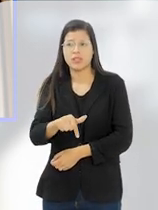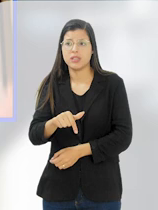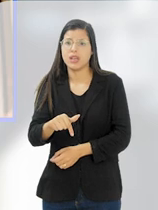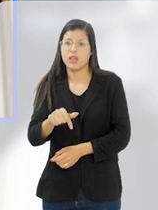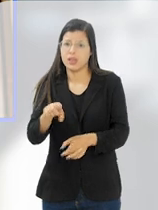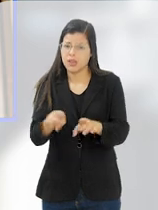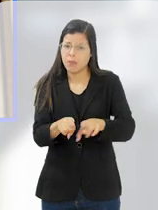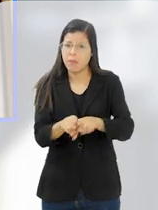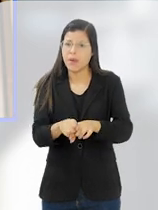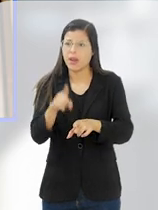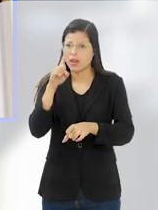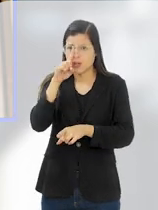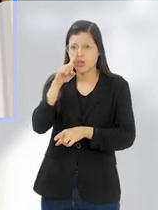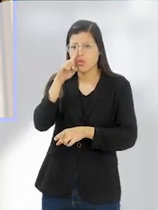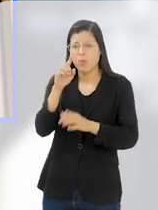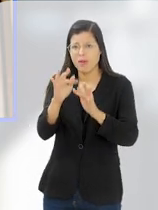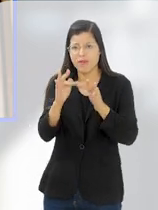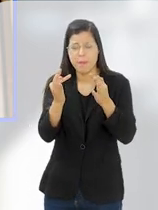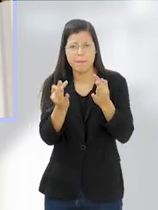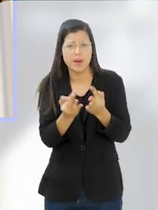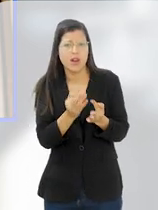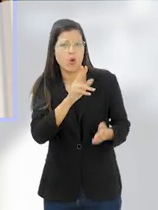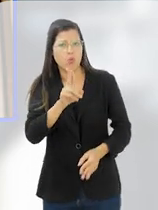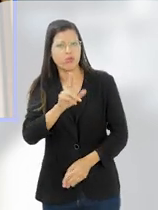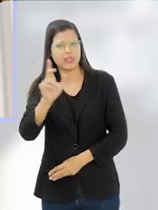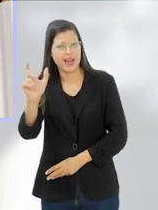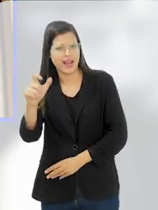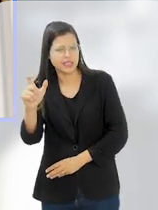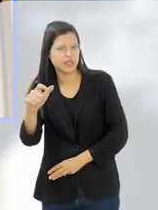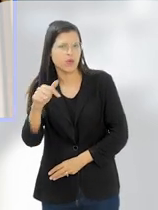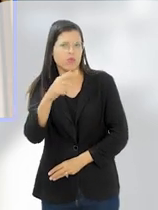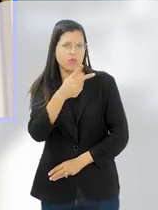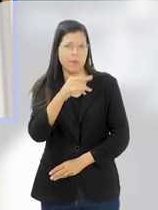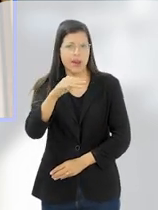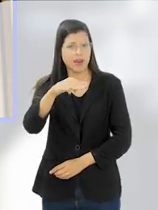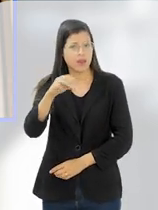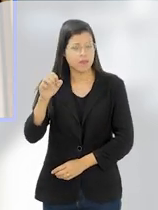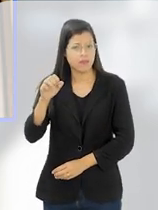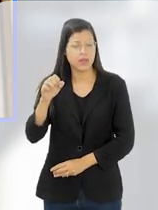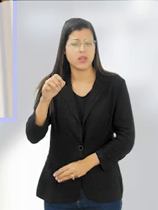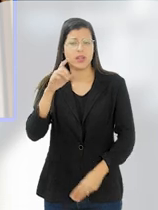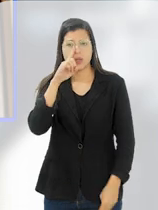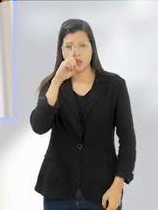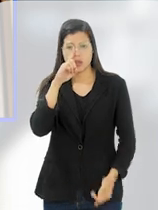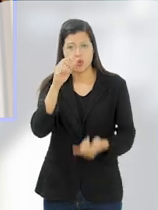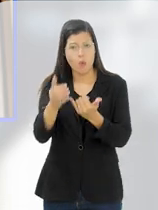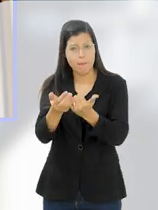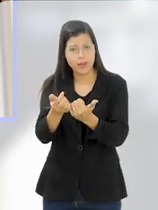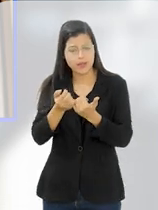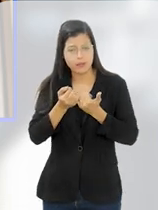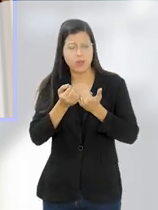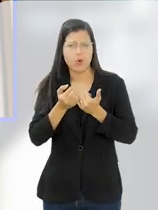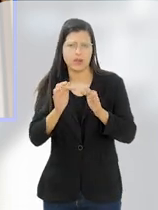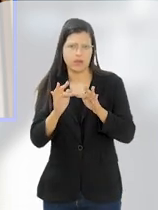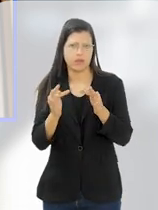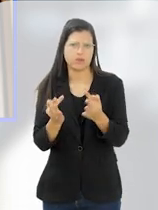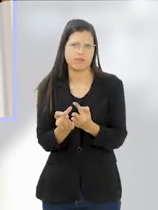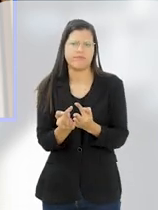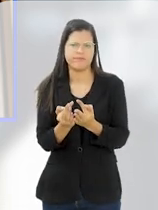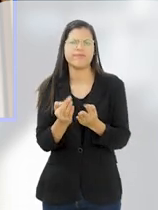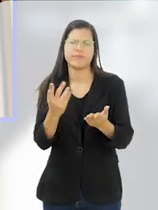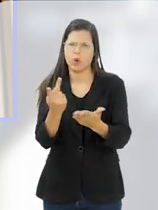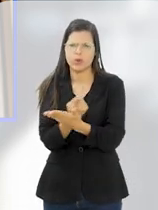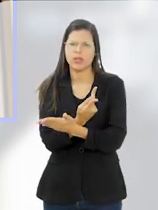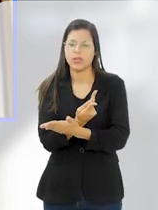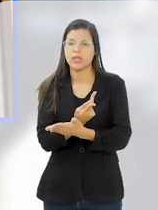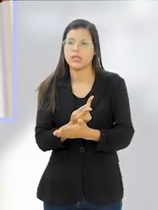sua família. Ela pega o cartão de crédito da sua mãe e do seu pai e vai colocar em risco o patrimônio da sua família, como tem acontecido.